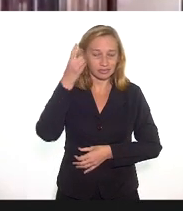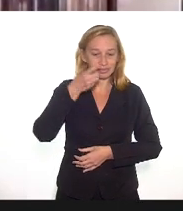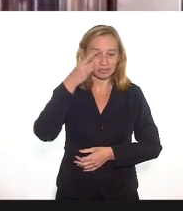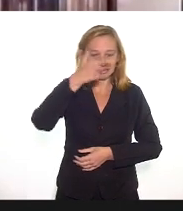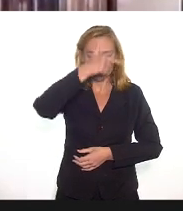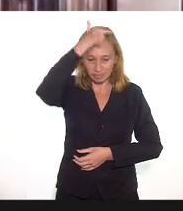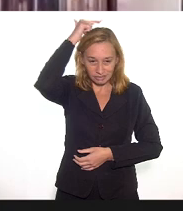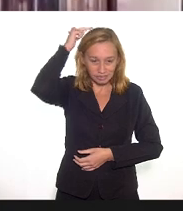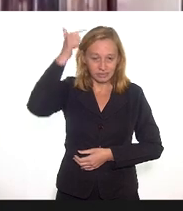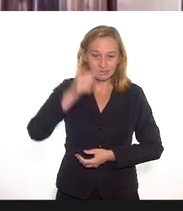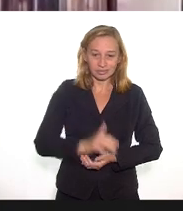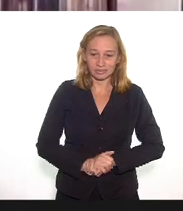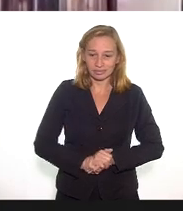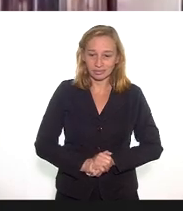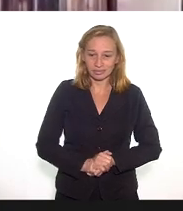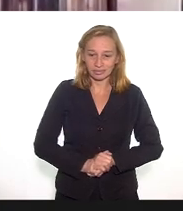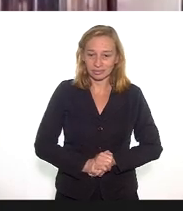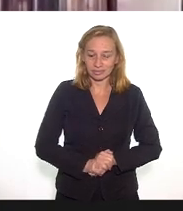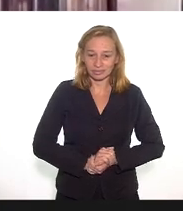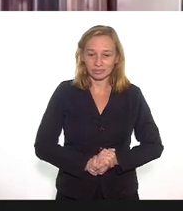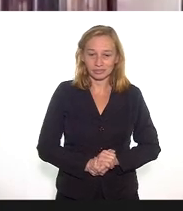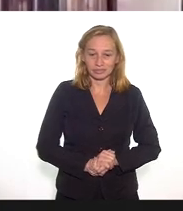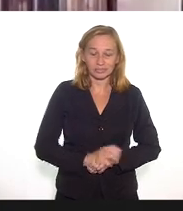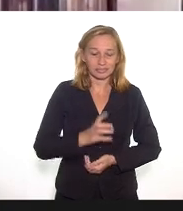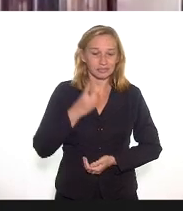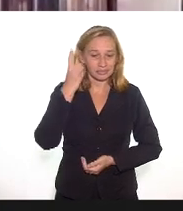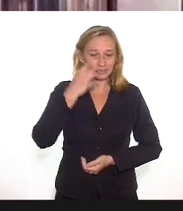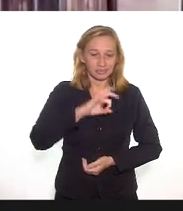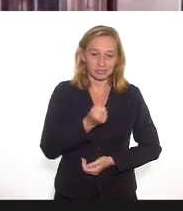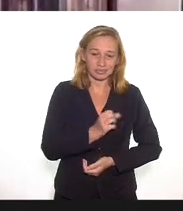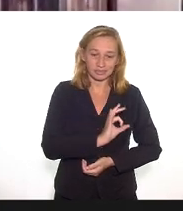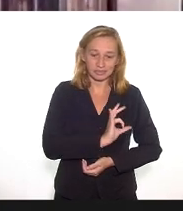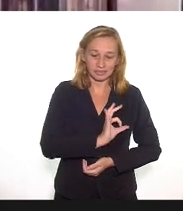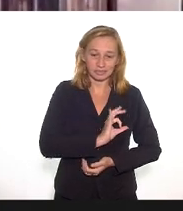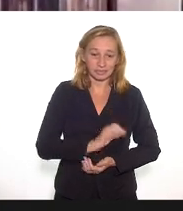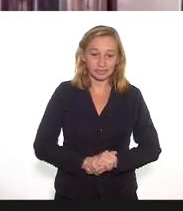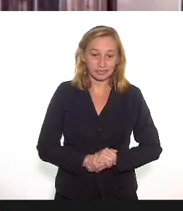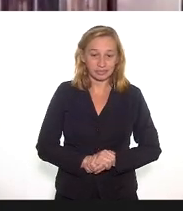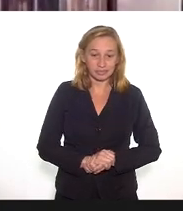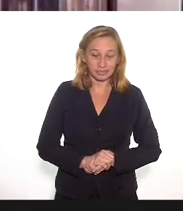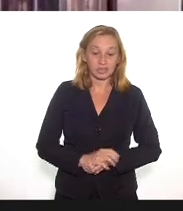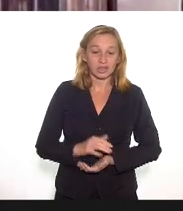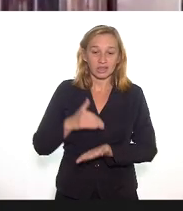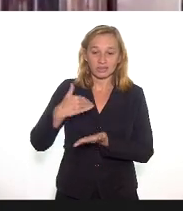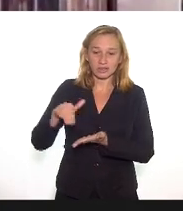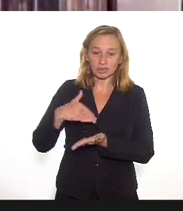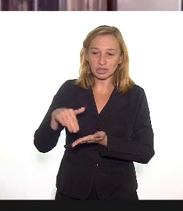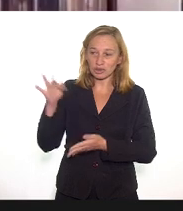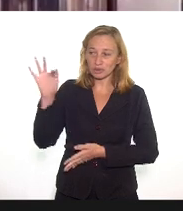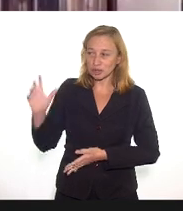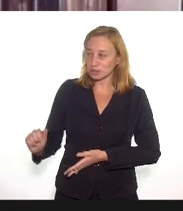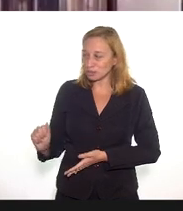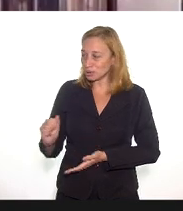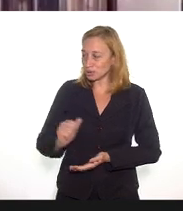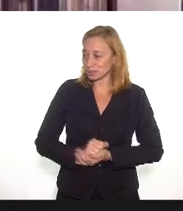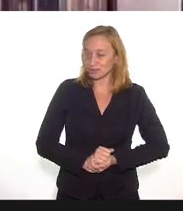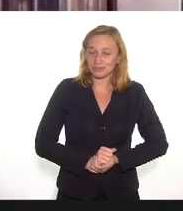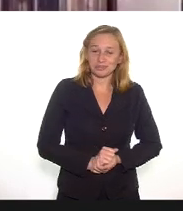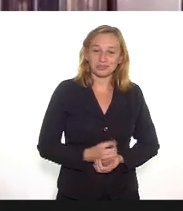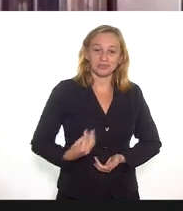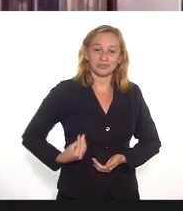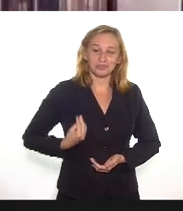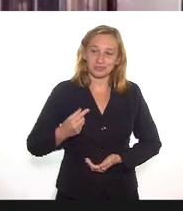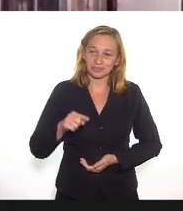Corrêa da Rocha, nobre deputada Marta Rocha, senhor secretário de Fazenda, que esteve